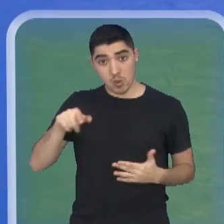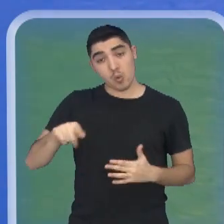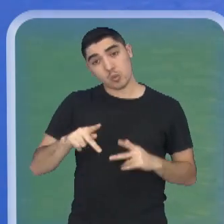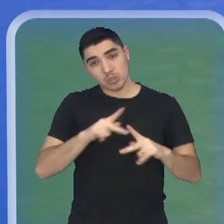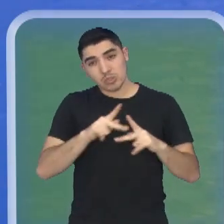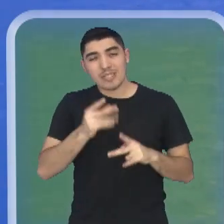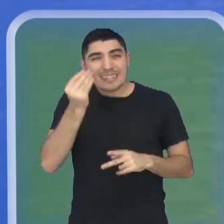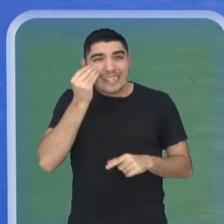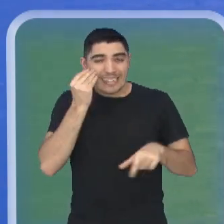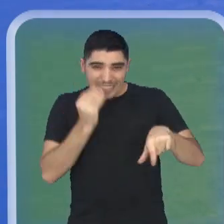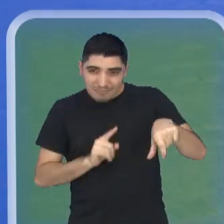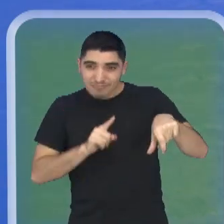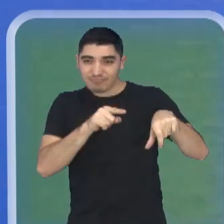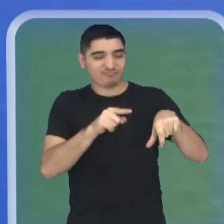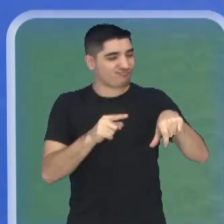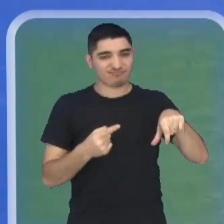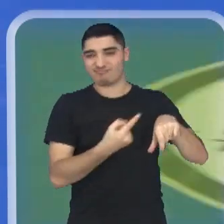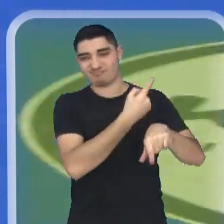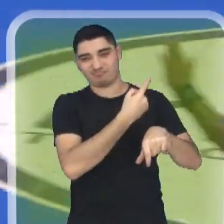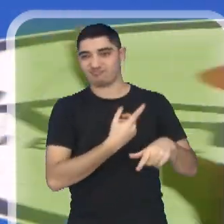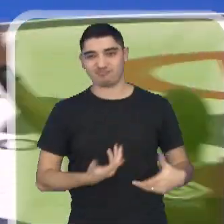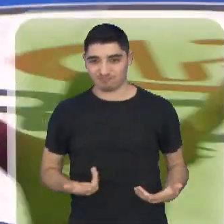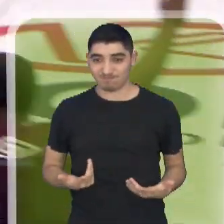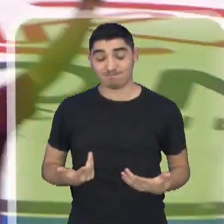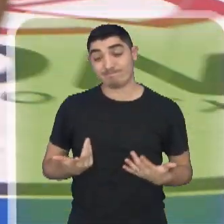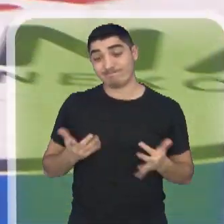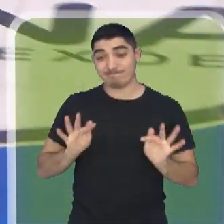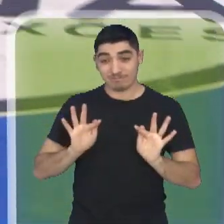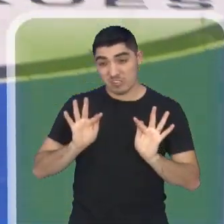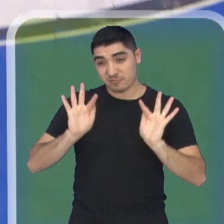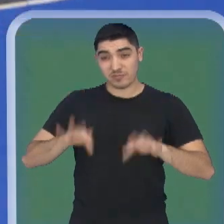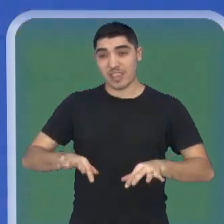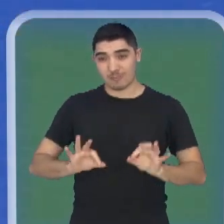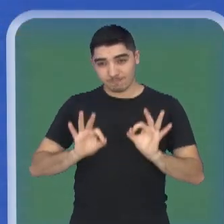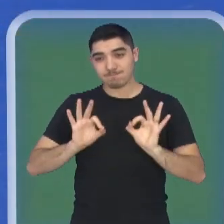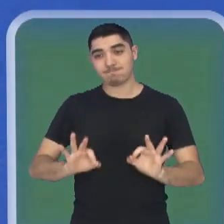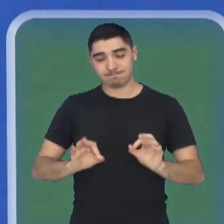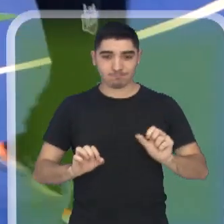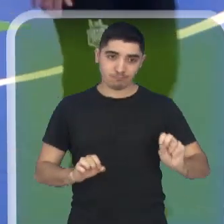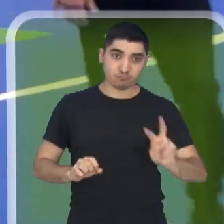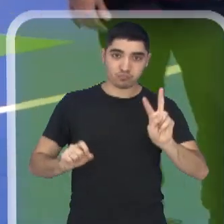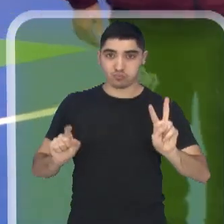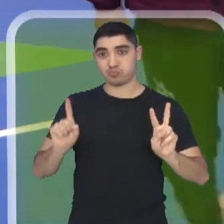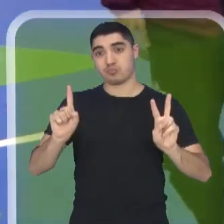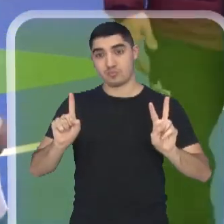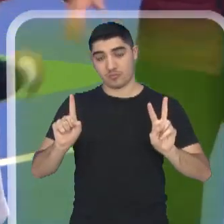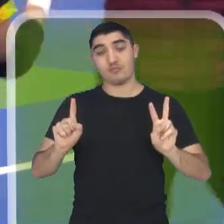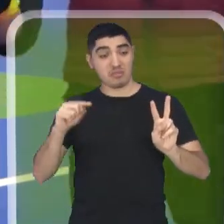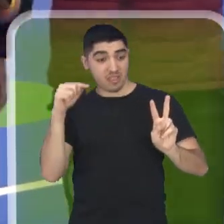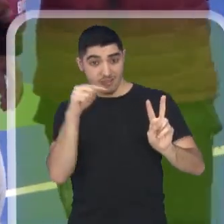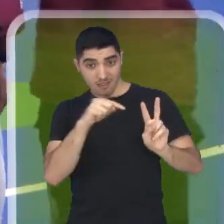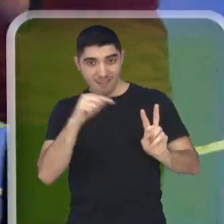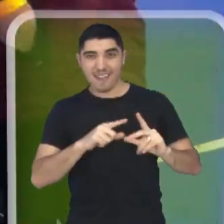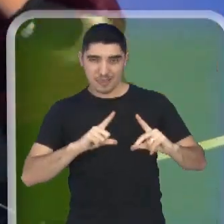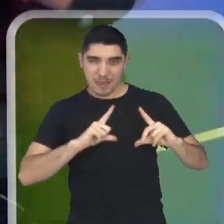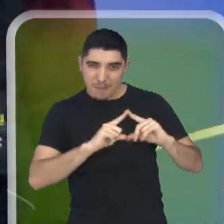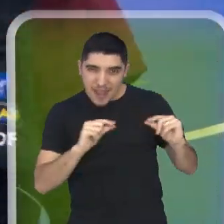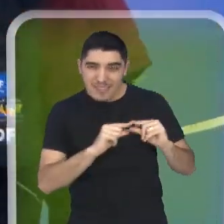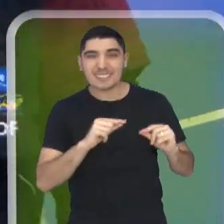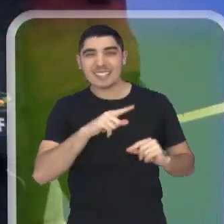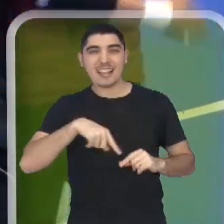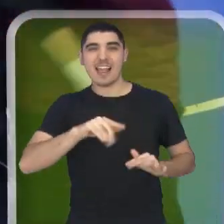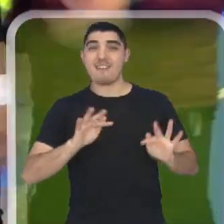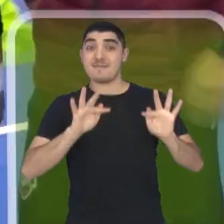de escanteio que saiu pela lateral. Com o apito final e o placar de 2-1, a festa das brasilienses na quadra